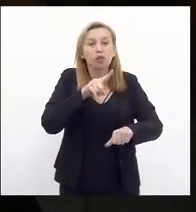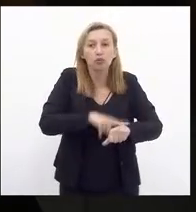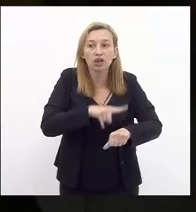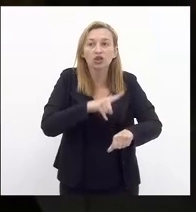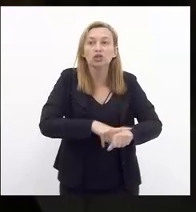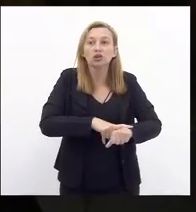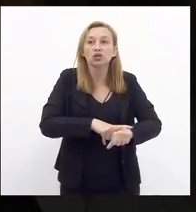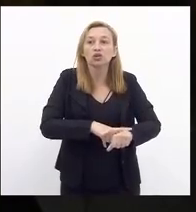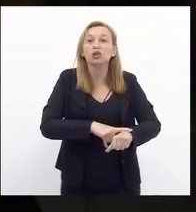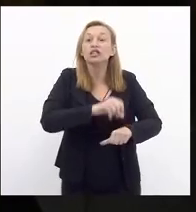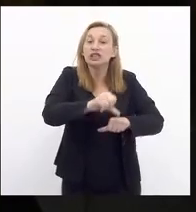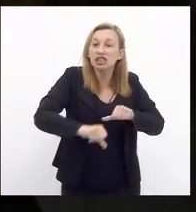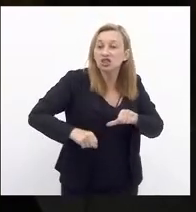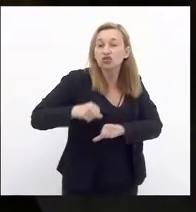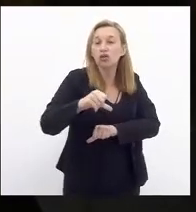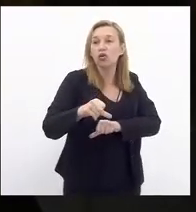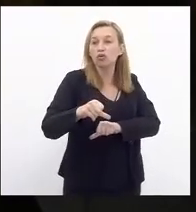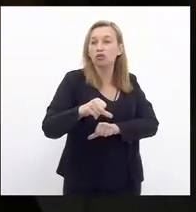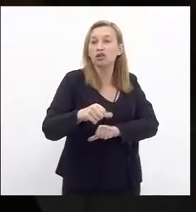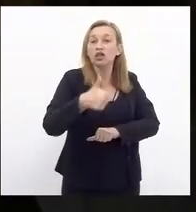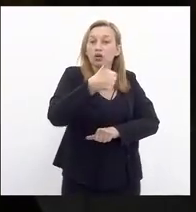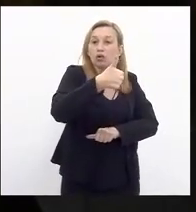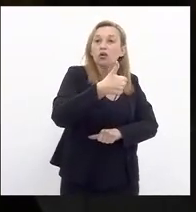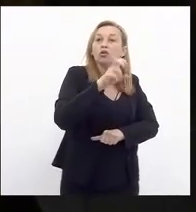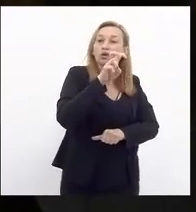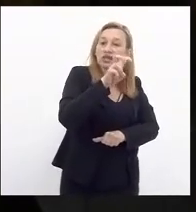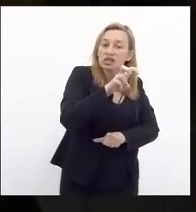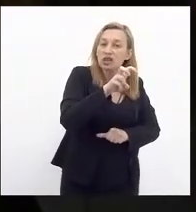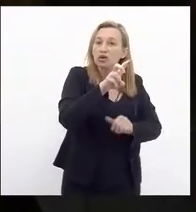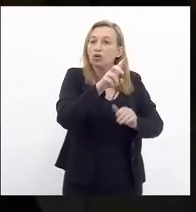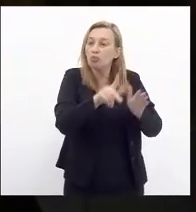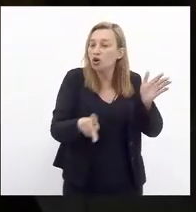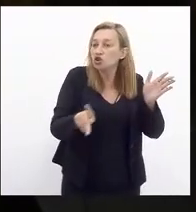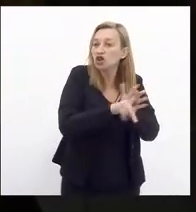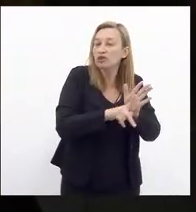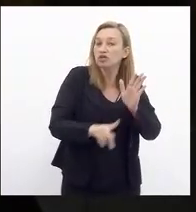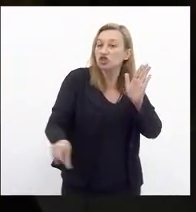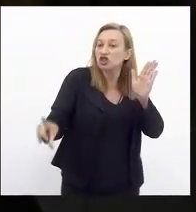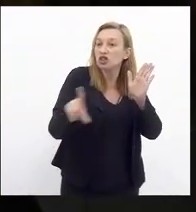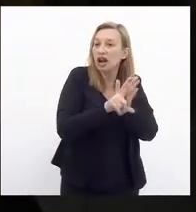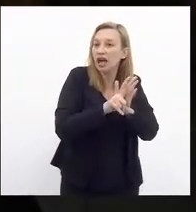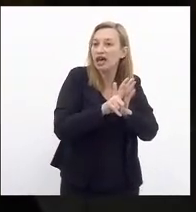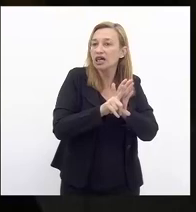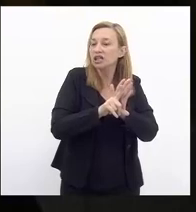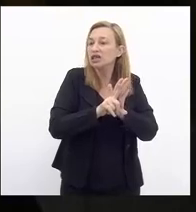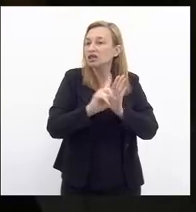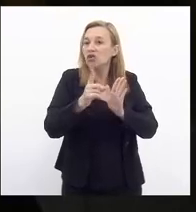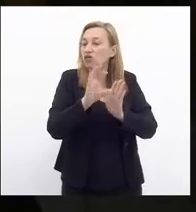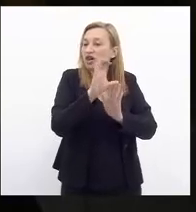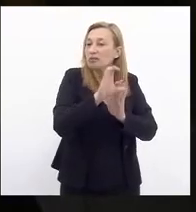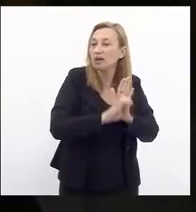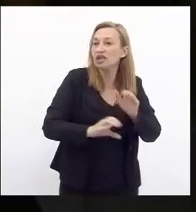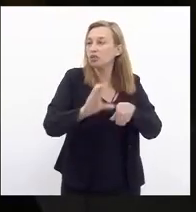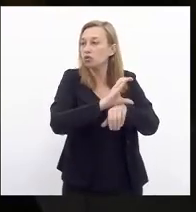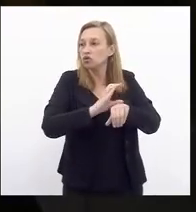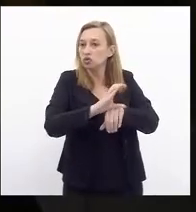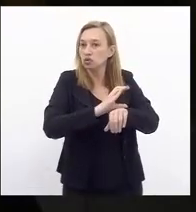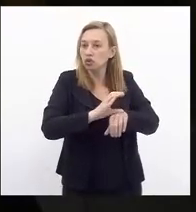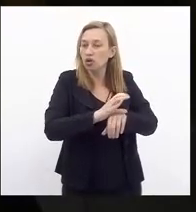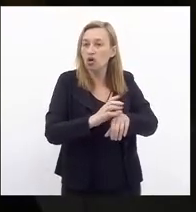momento transformando os cinco projetos de lei não foi emenda constitucional E